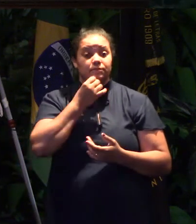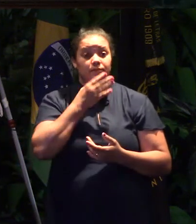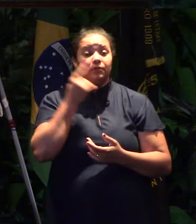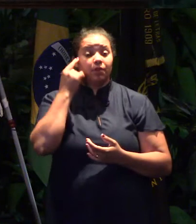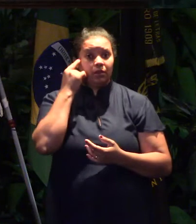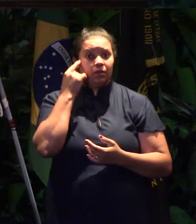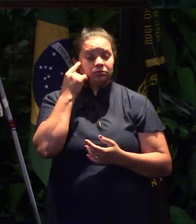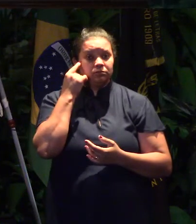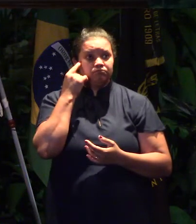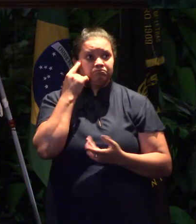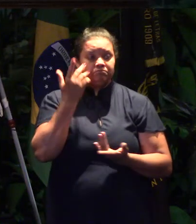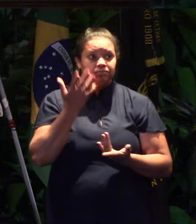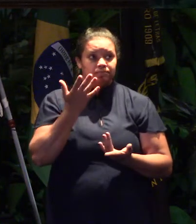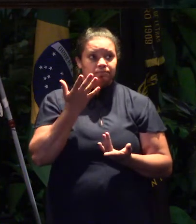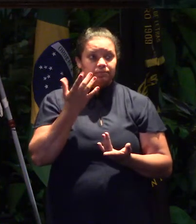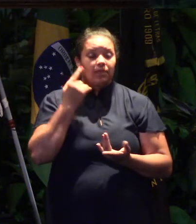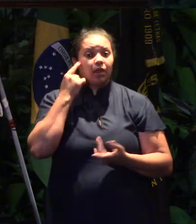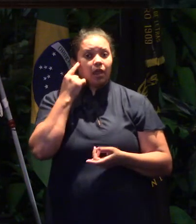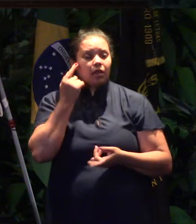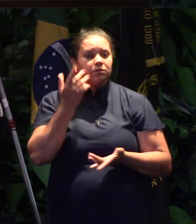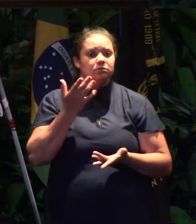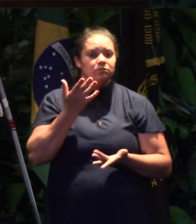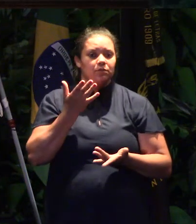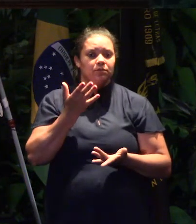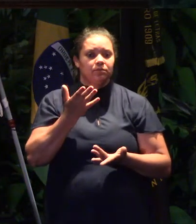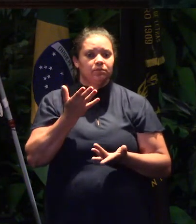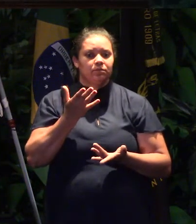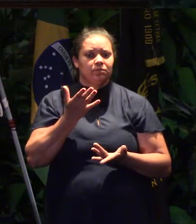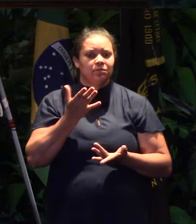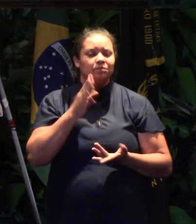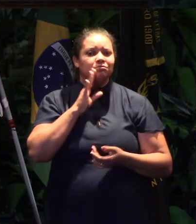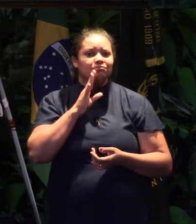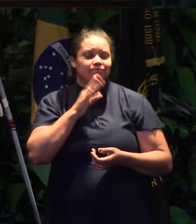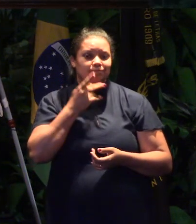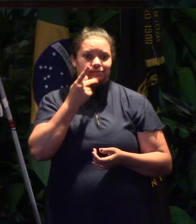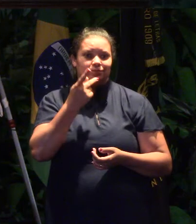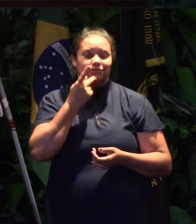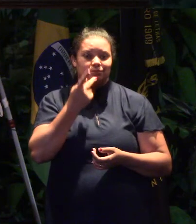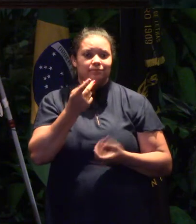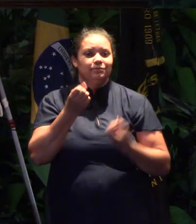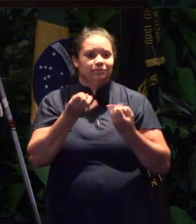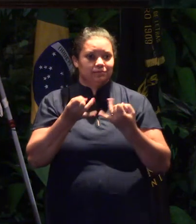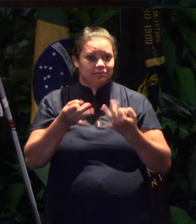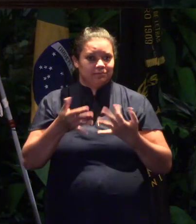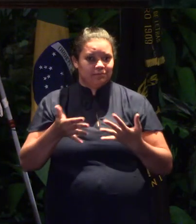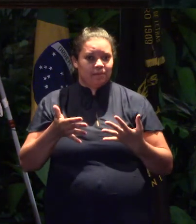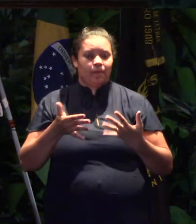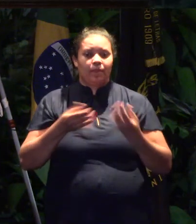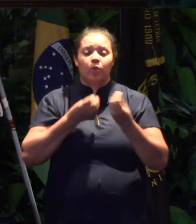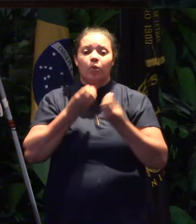a primeira coisa, assim, tem uma coisa interessante que você está falando aí, que é essa relação